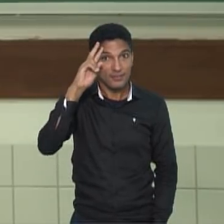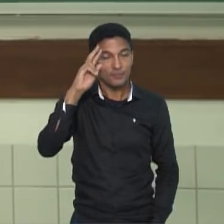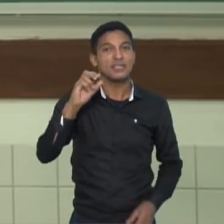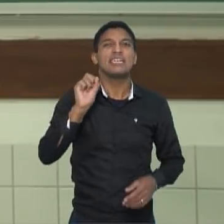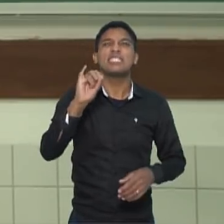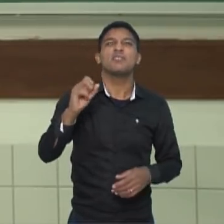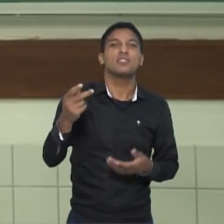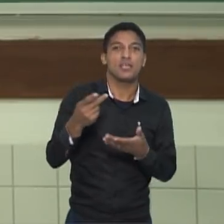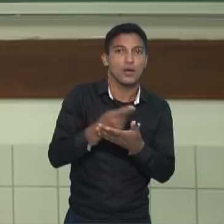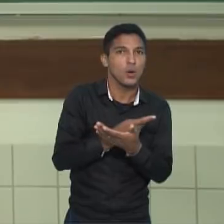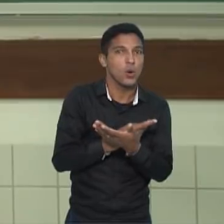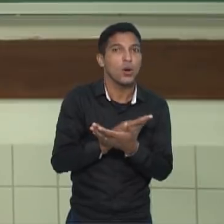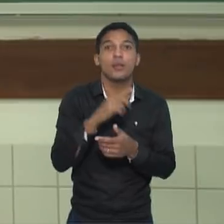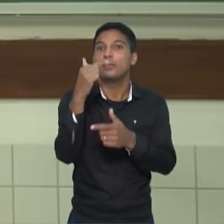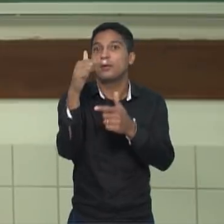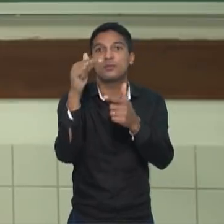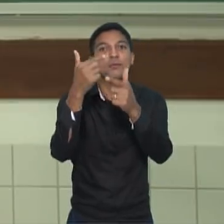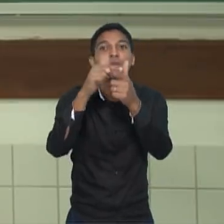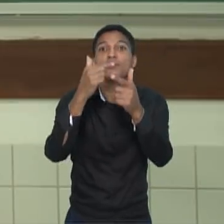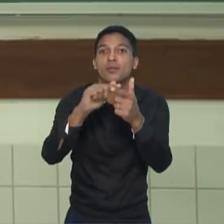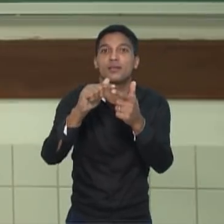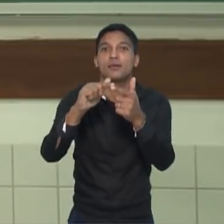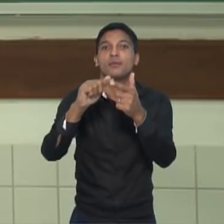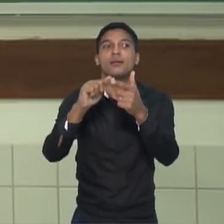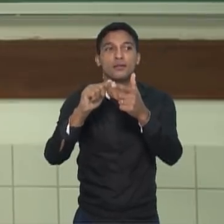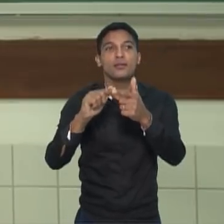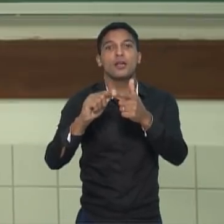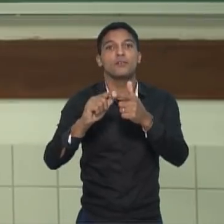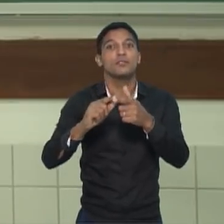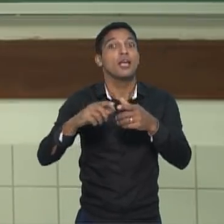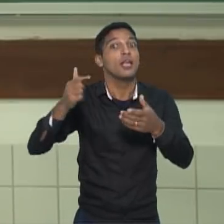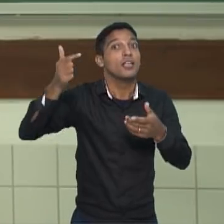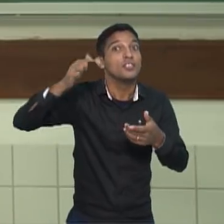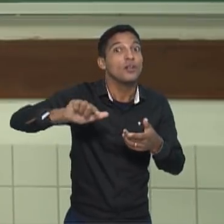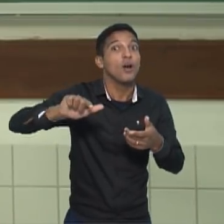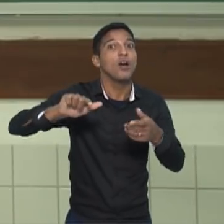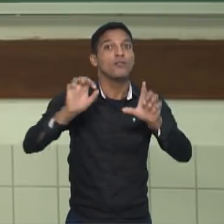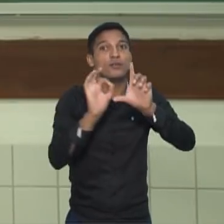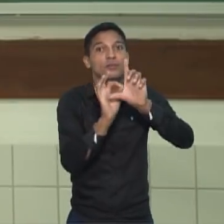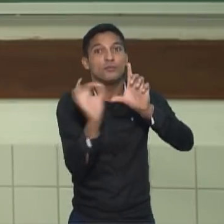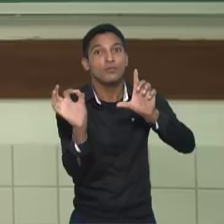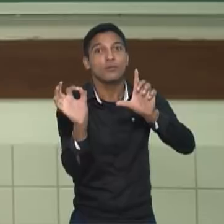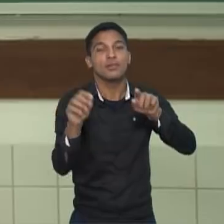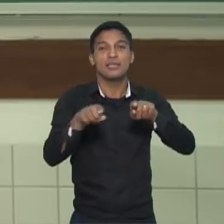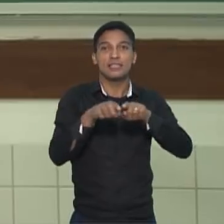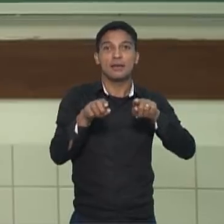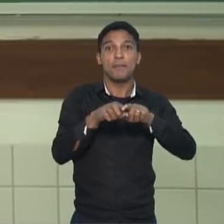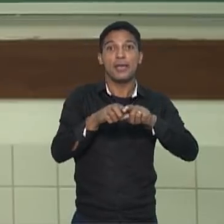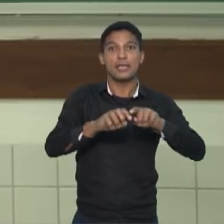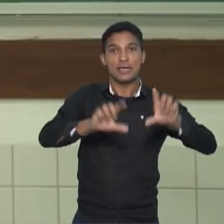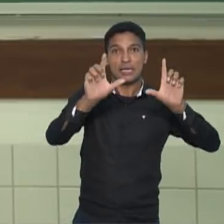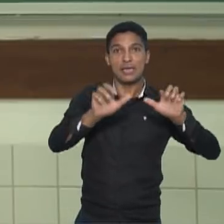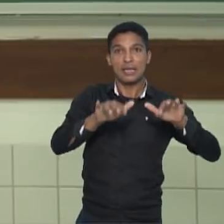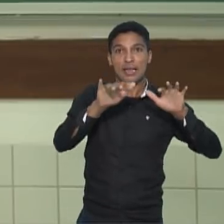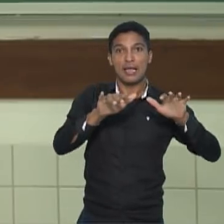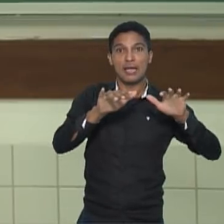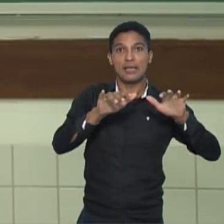caderno. Entre em contato com seu professor de geografia pelo aplicativo Google Classroom.